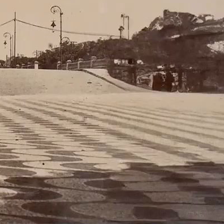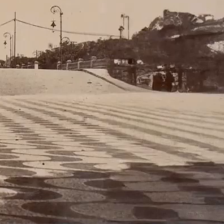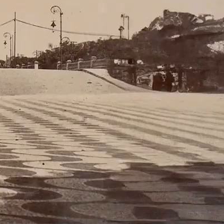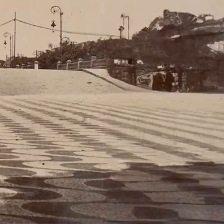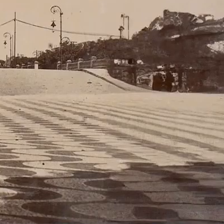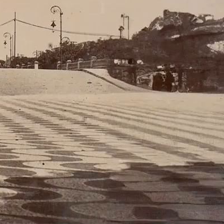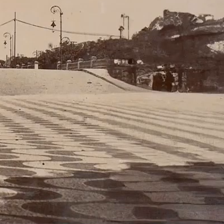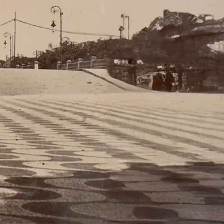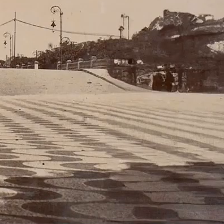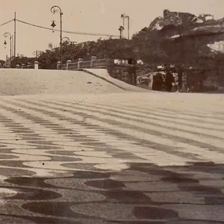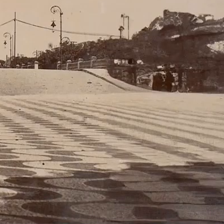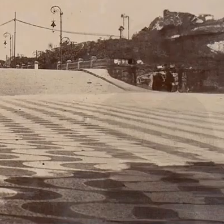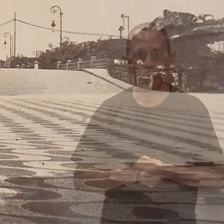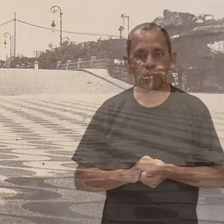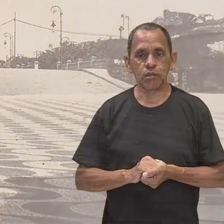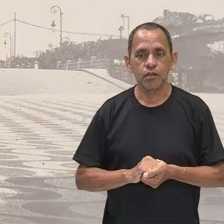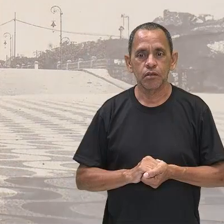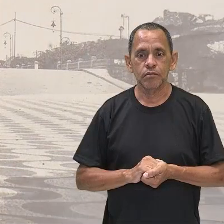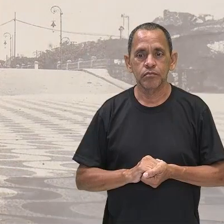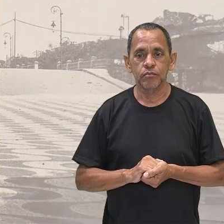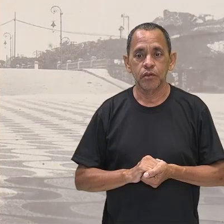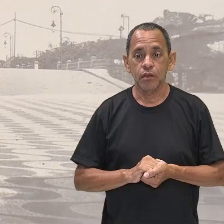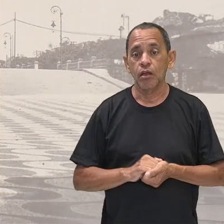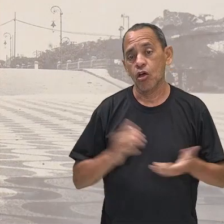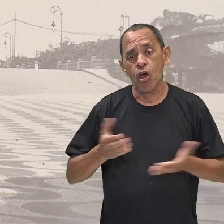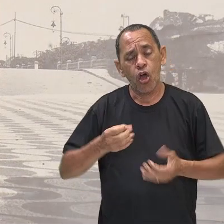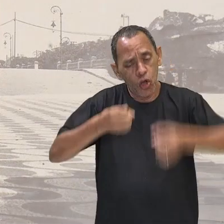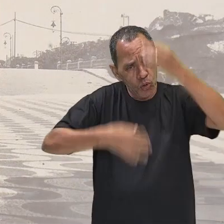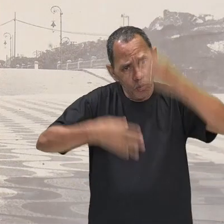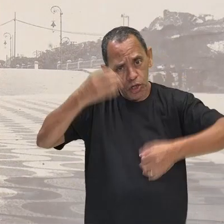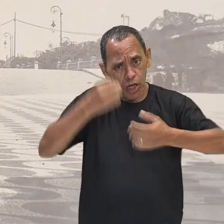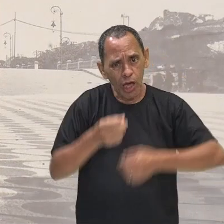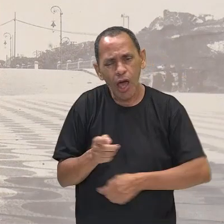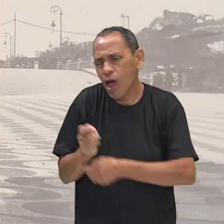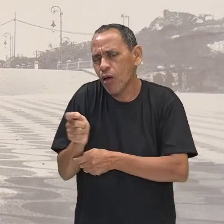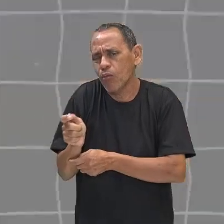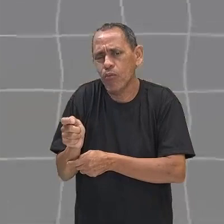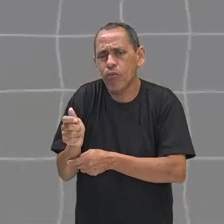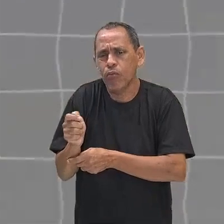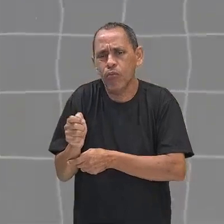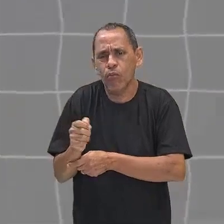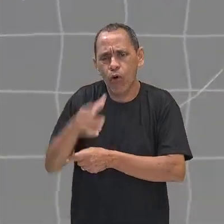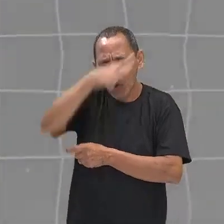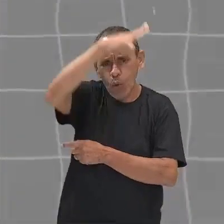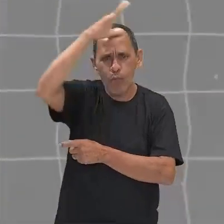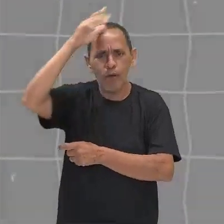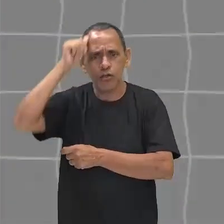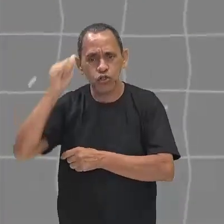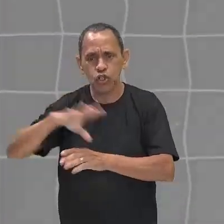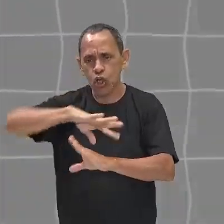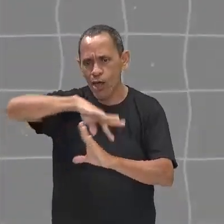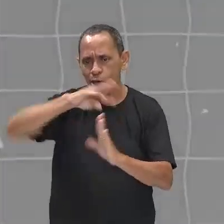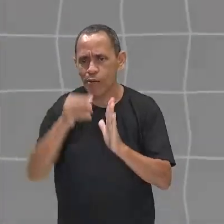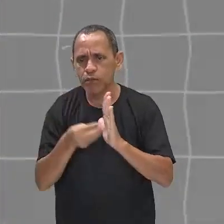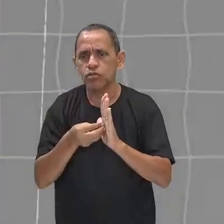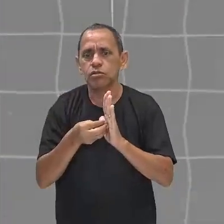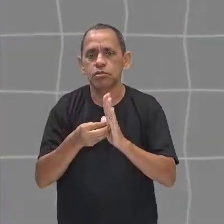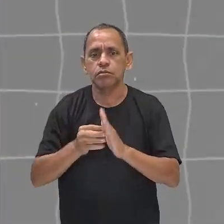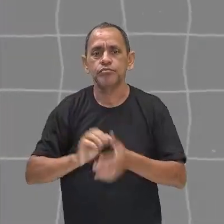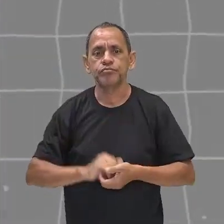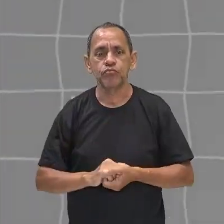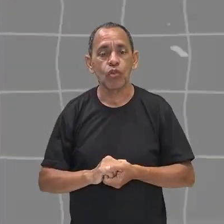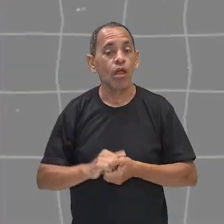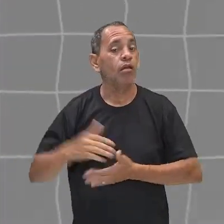Vamos falar um pouquinho sobre a Amazônia, especificamente o nosso estado do Amazonas. Vamos citar um pouquinho o processo